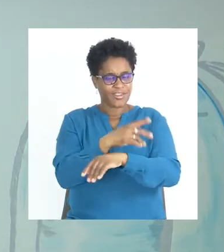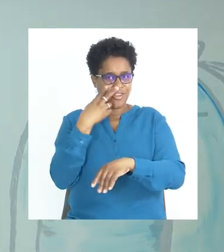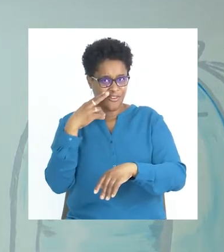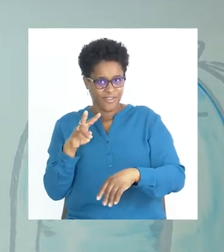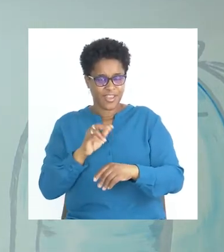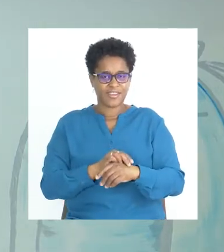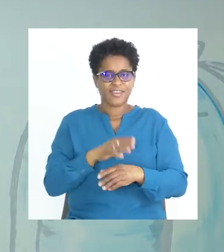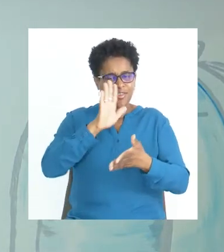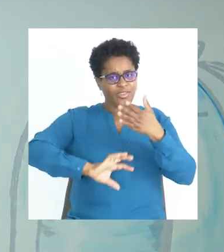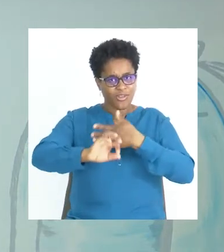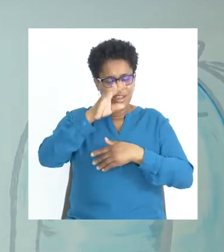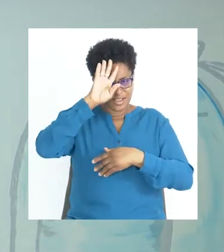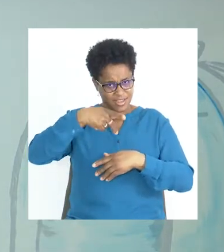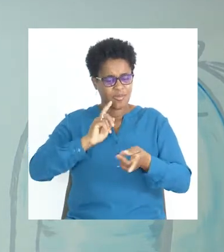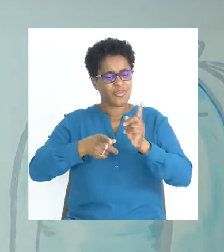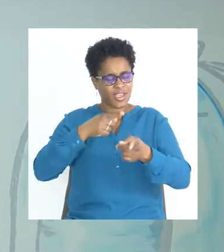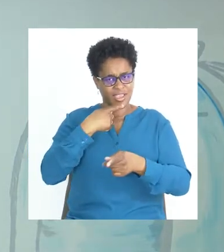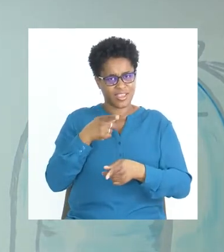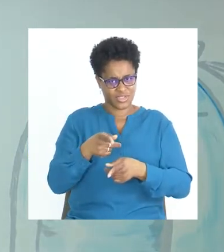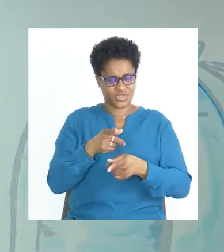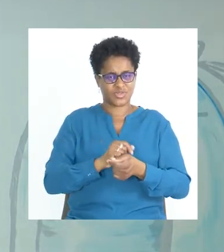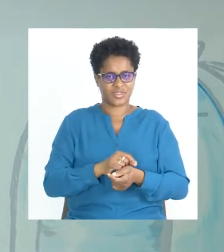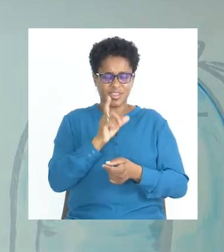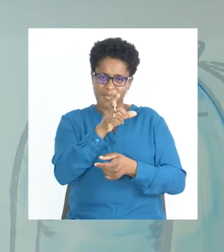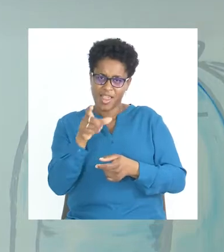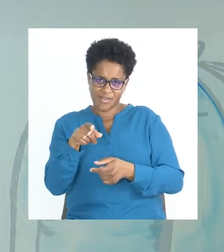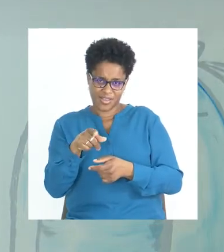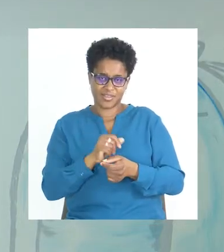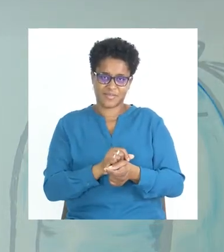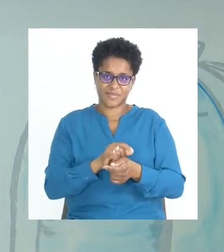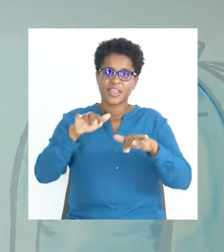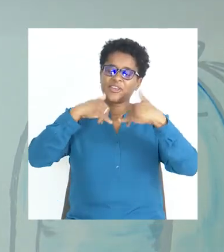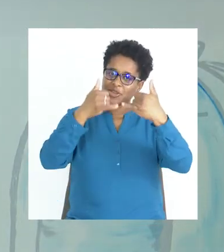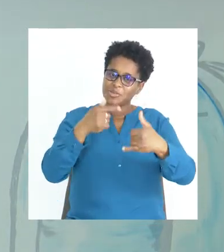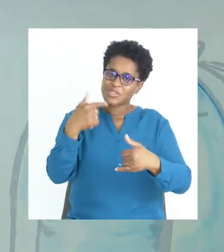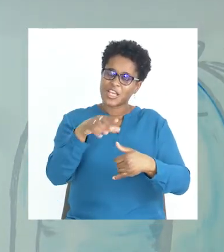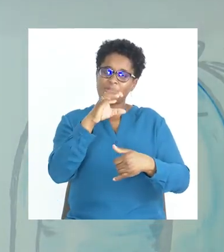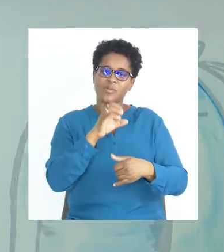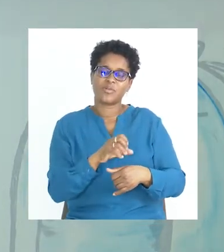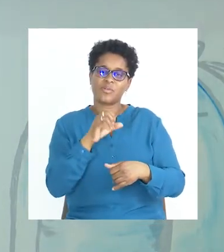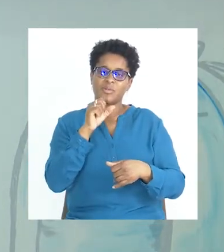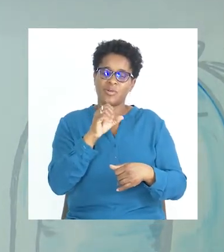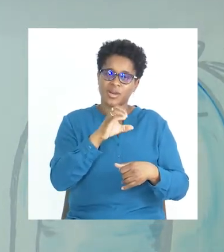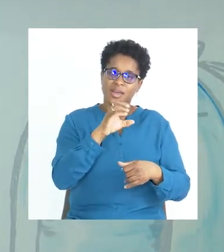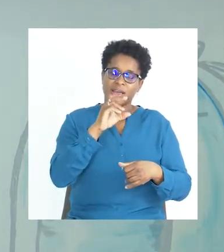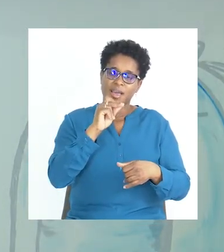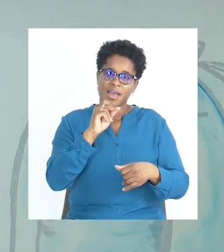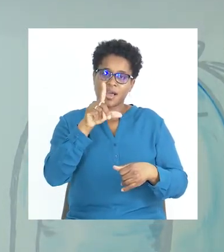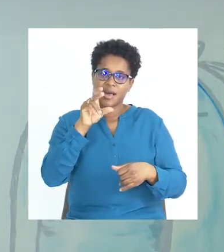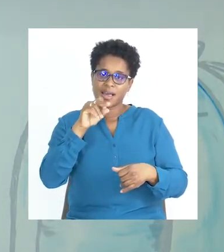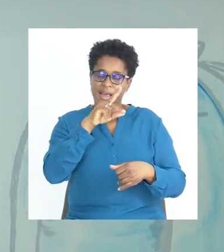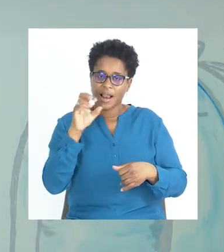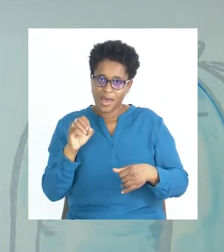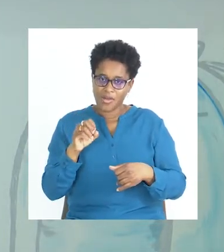ver? Só tu e teus colegas é que sabem o que é que significa isso. E depois nós temos calão, que é aquela